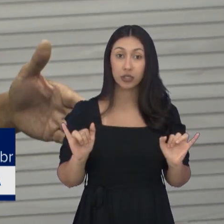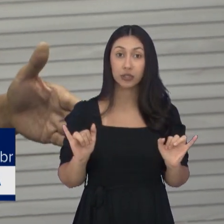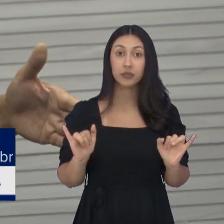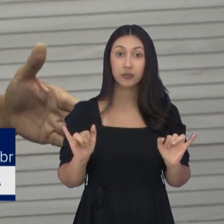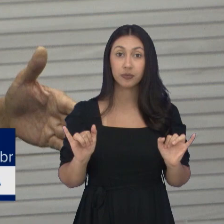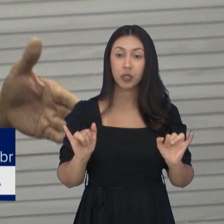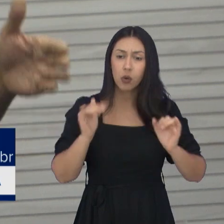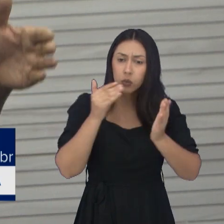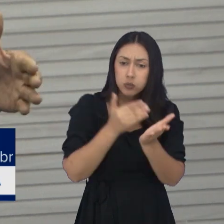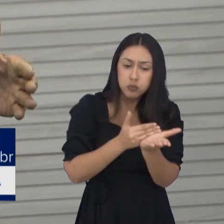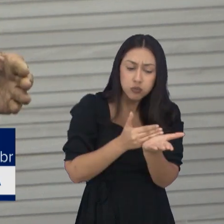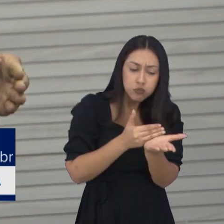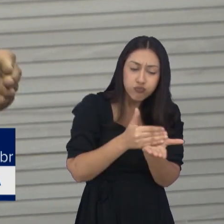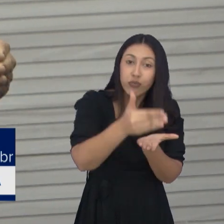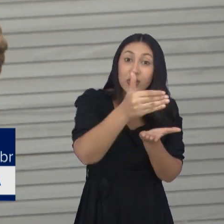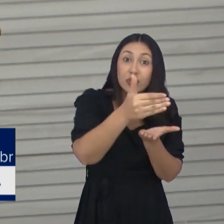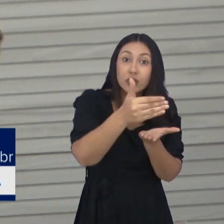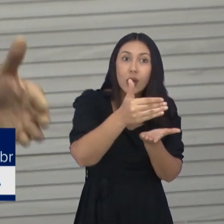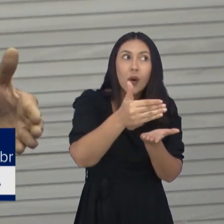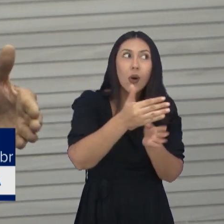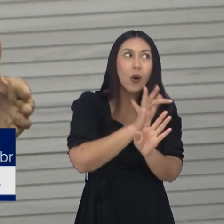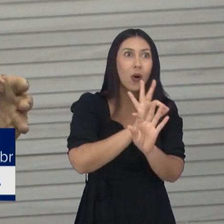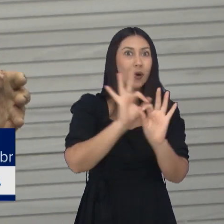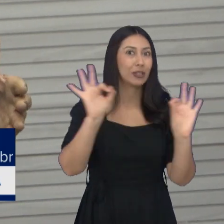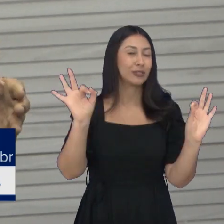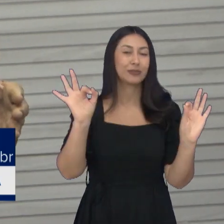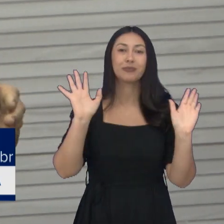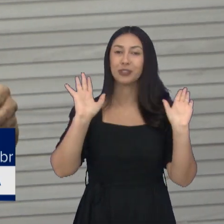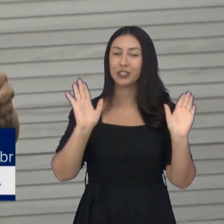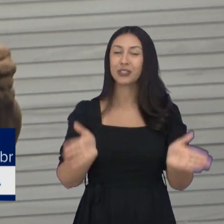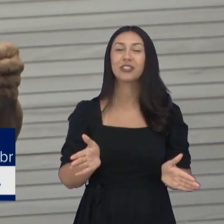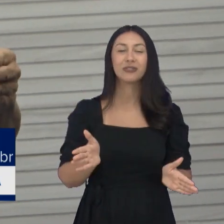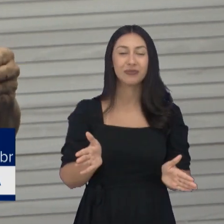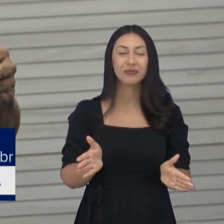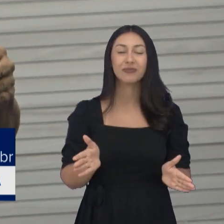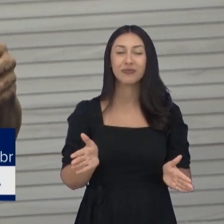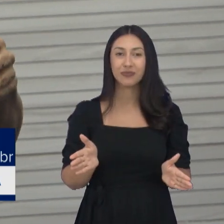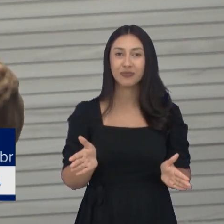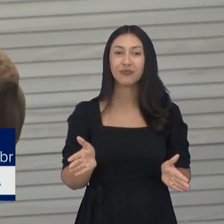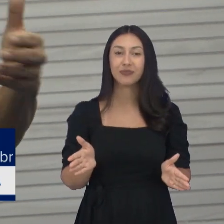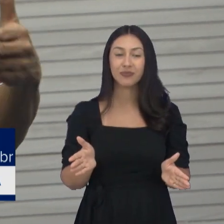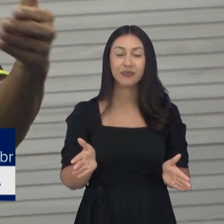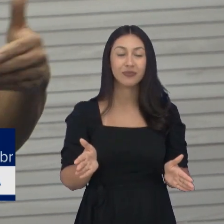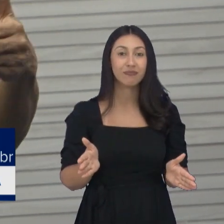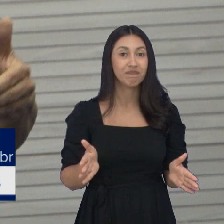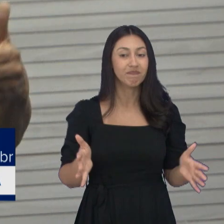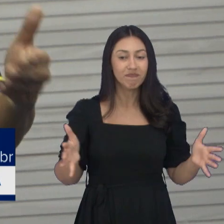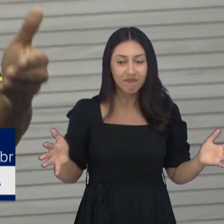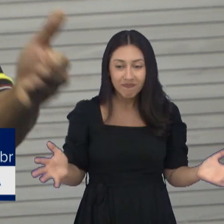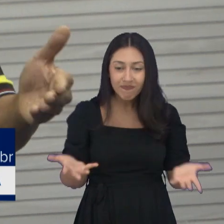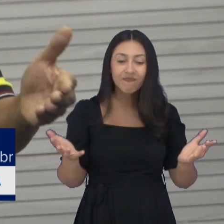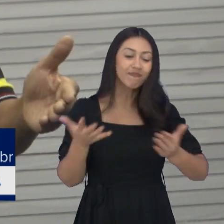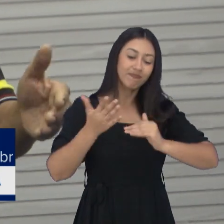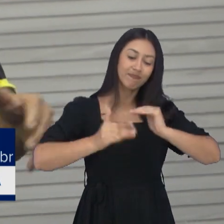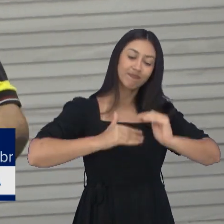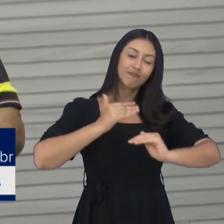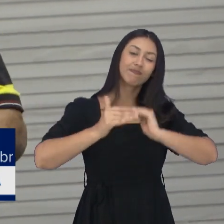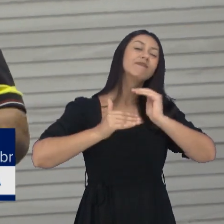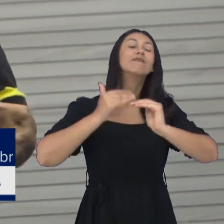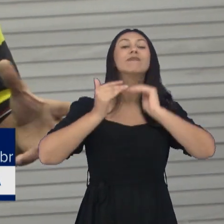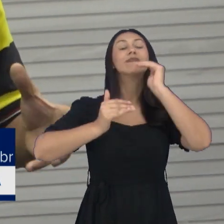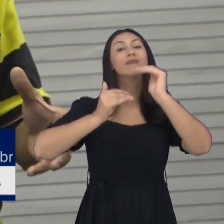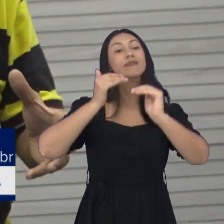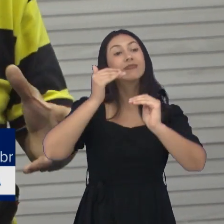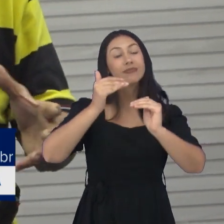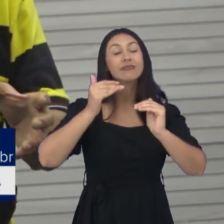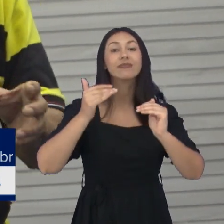arrancada começou muito bem. Então, vamos ainda crescer muito mais. Nós